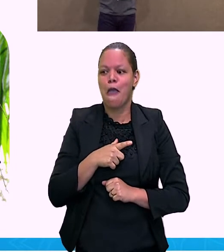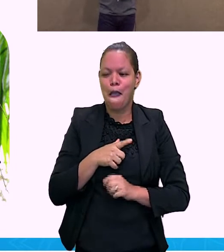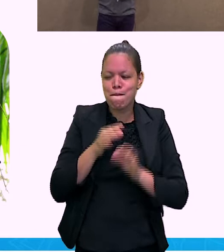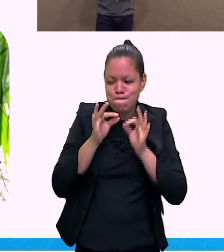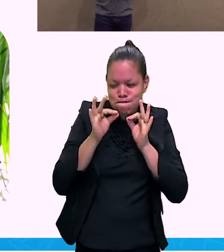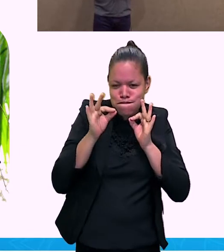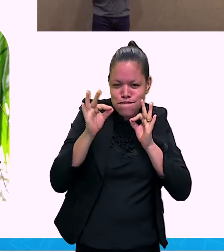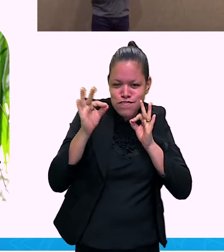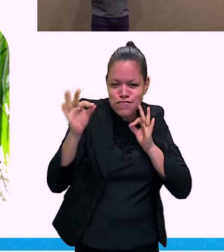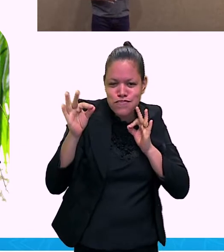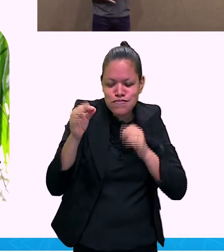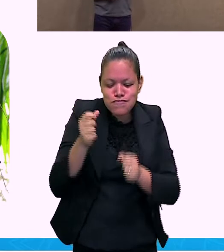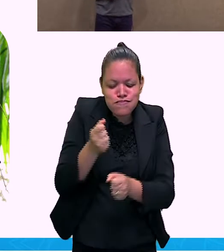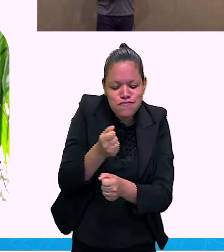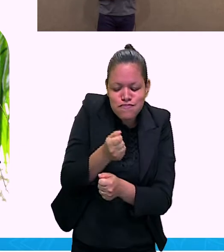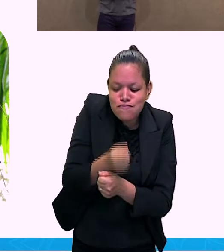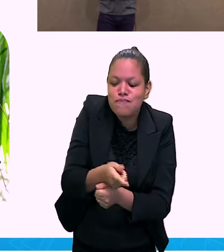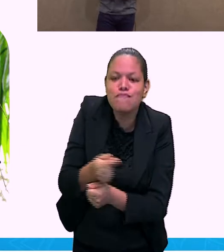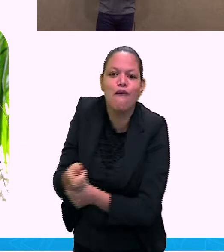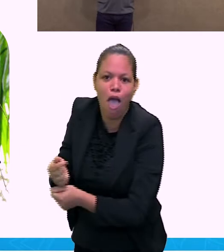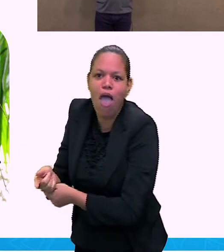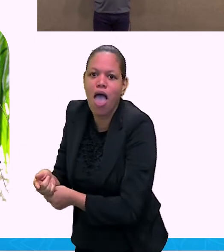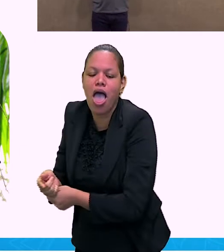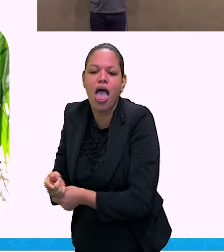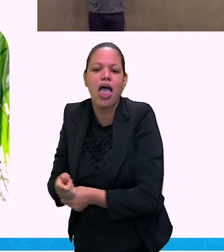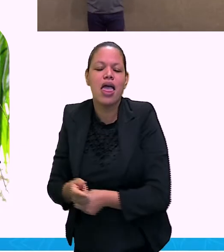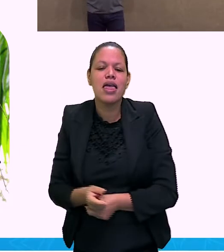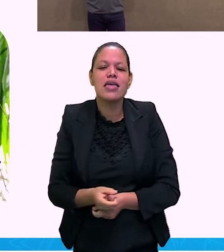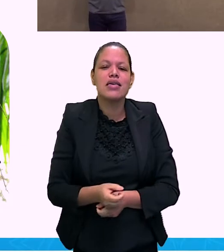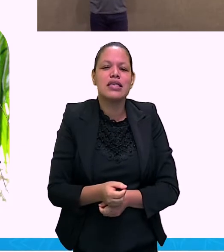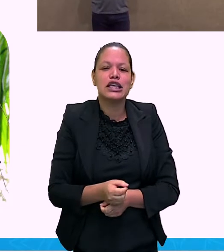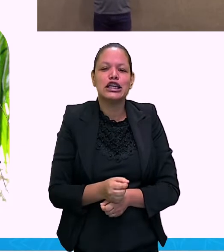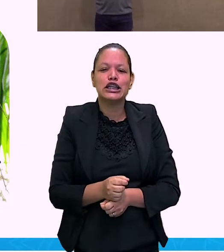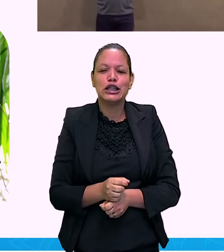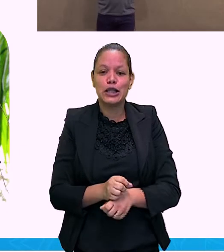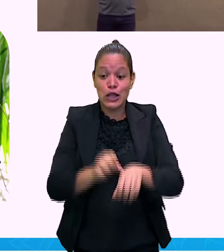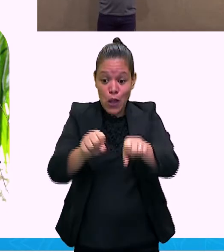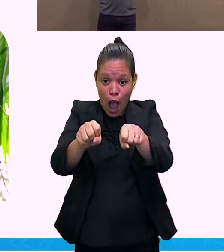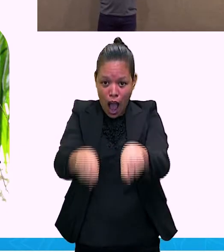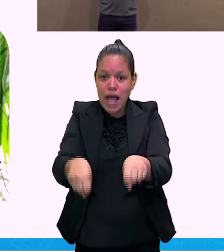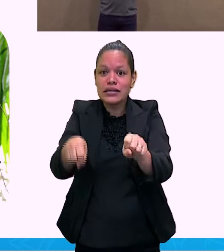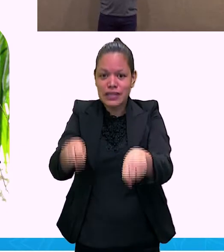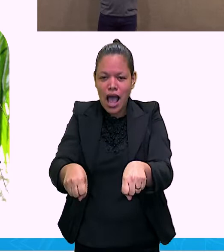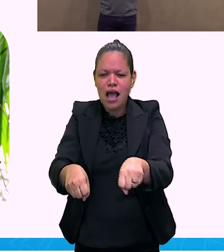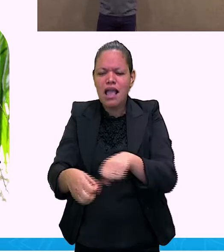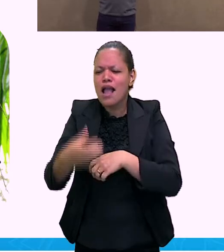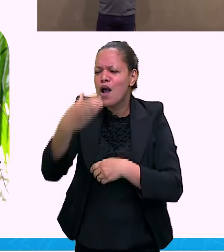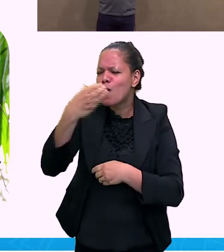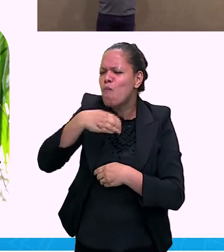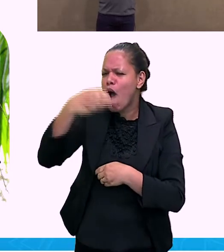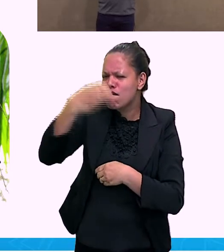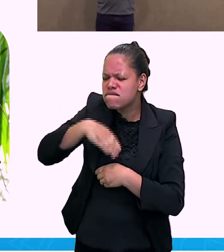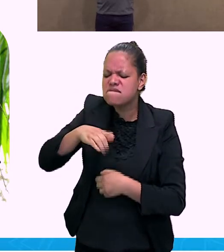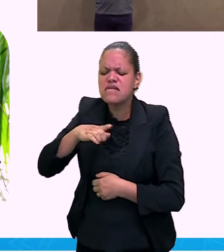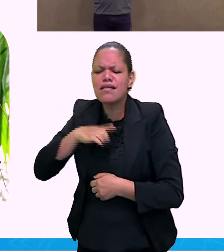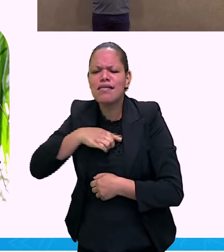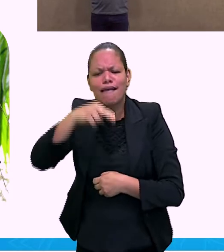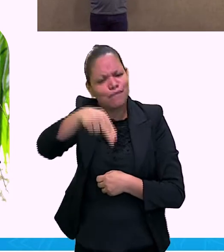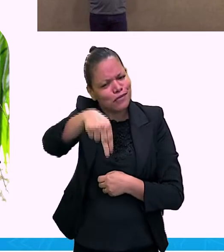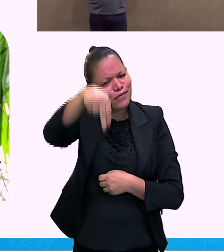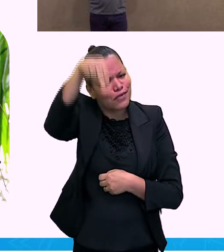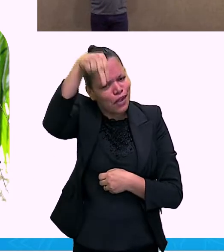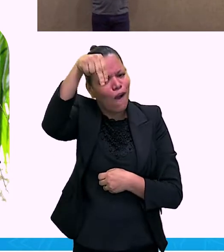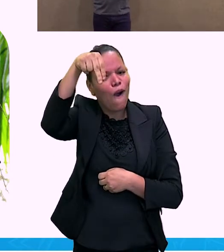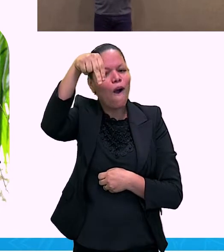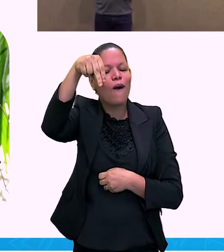questão da venda do açaí. Então, olha só, uma fruta que originalmente está lá no norte e é fabricado lá